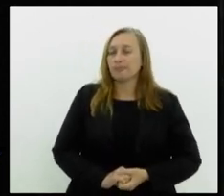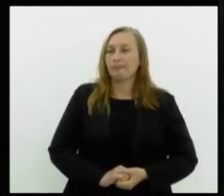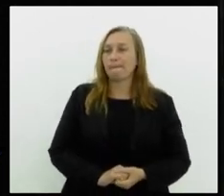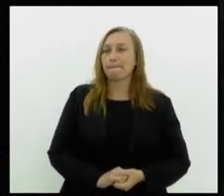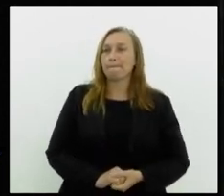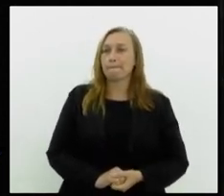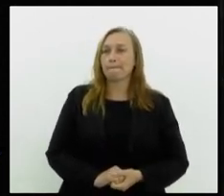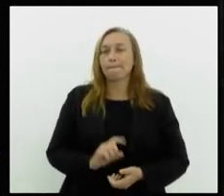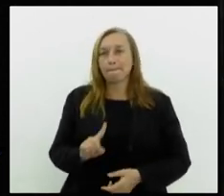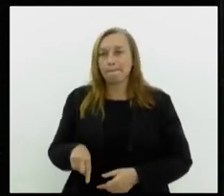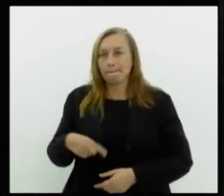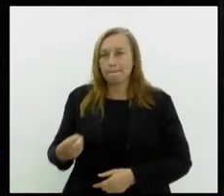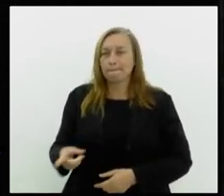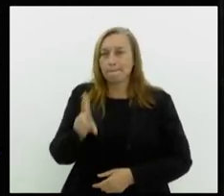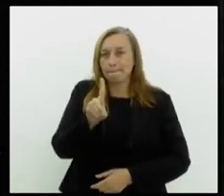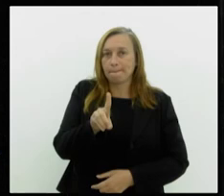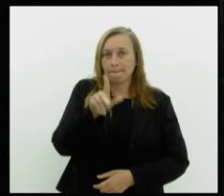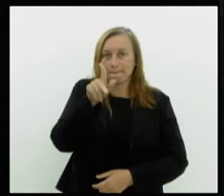Após a DPF,